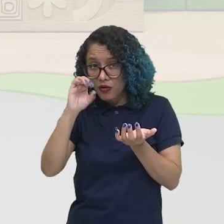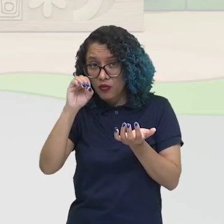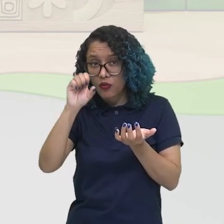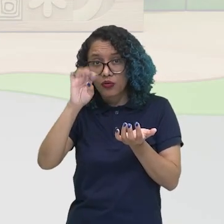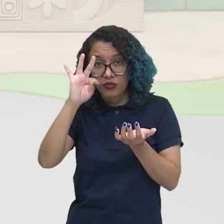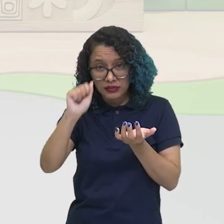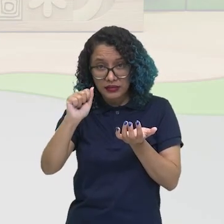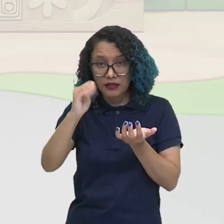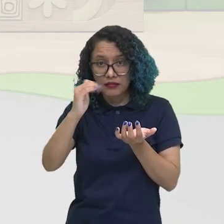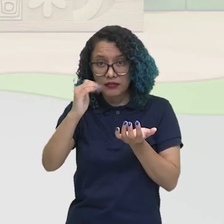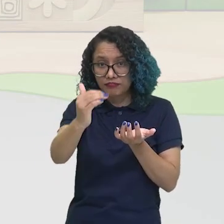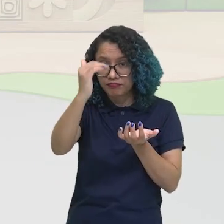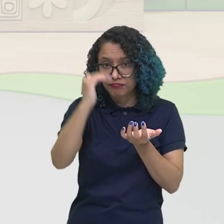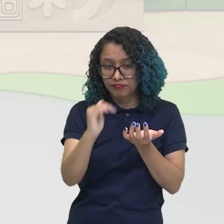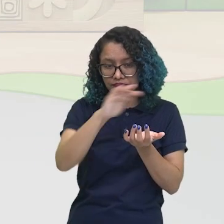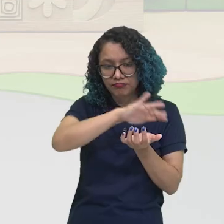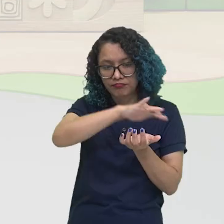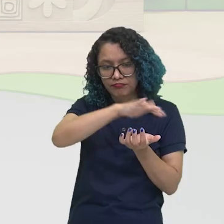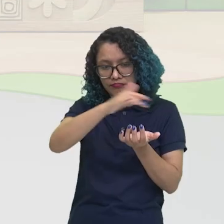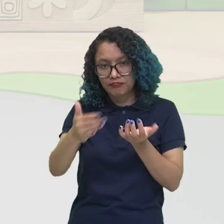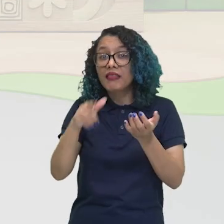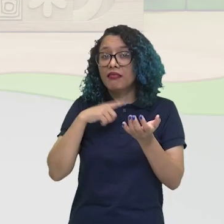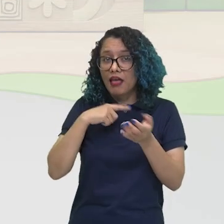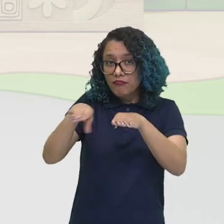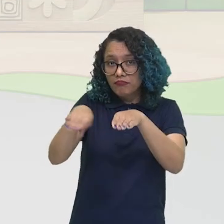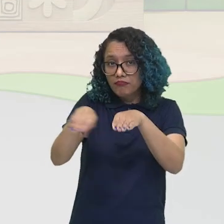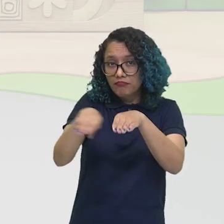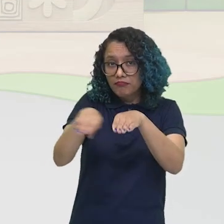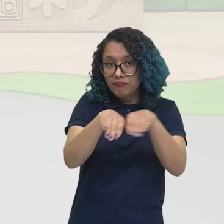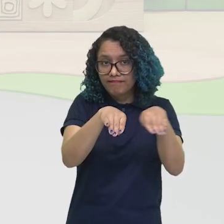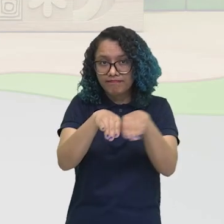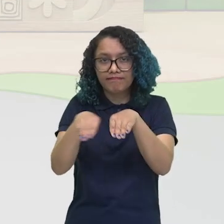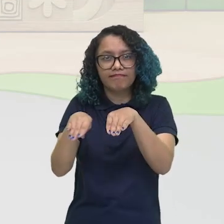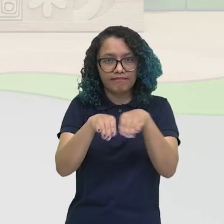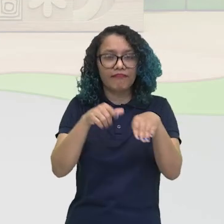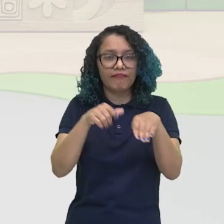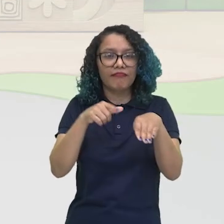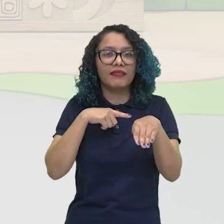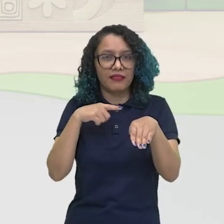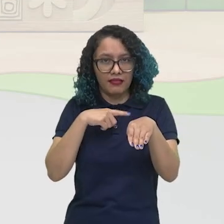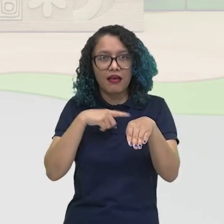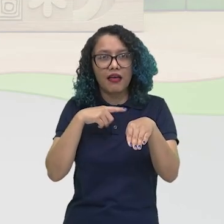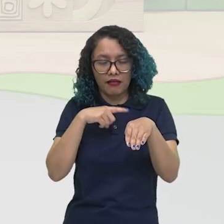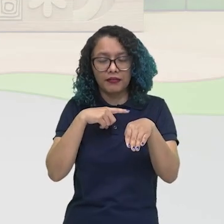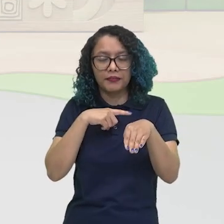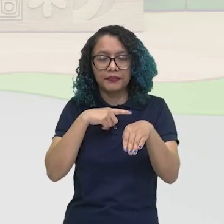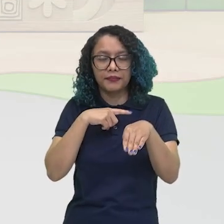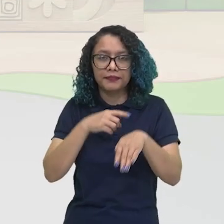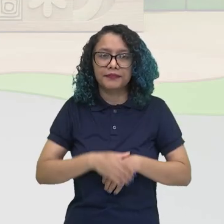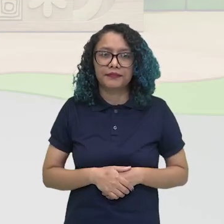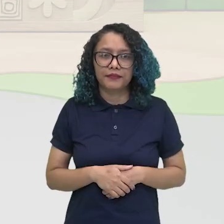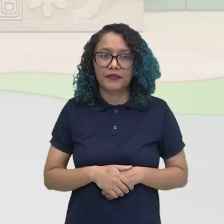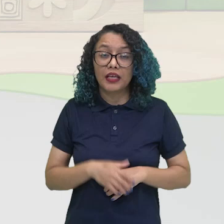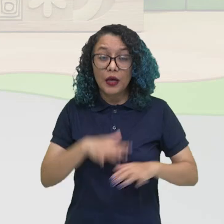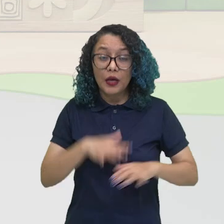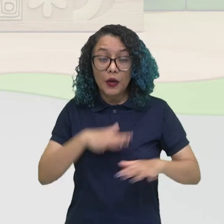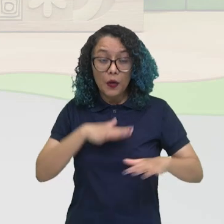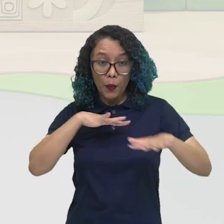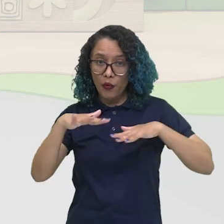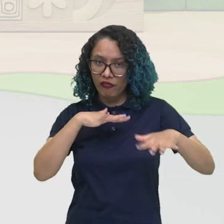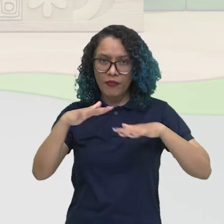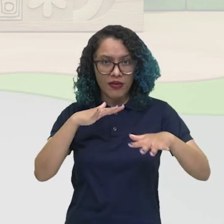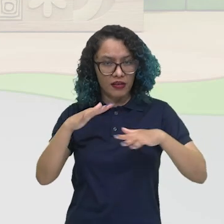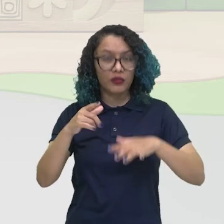terrestre, embaixo nós vamos ter as placas tectônicas, que fazem ali uma